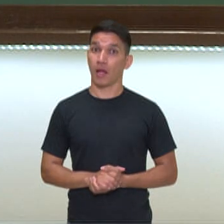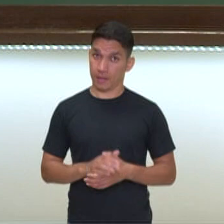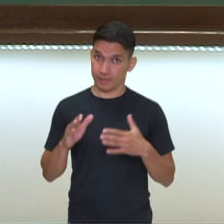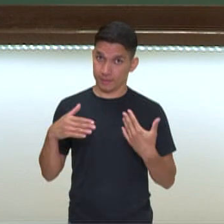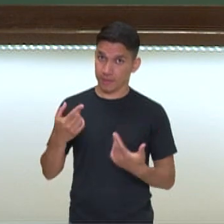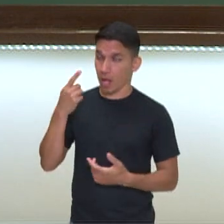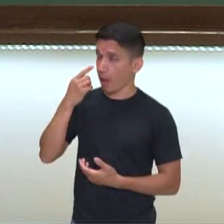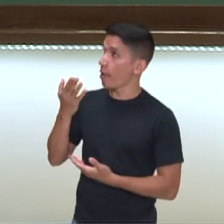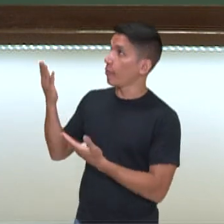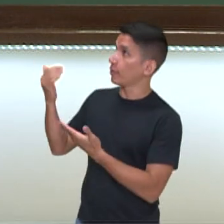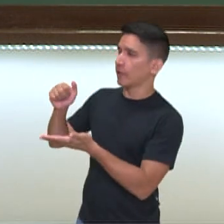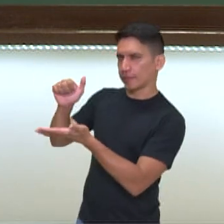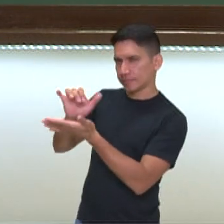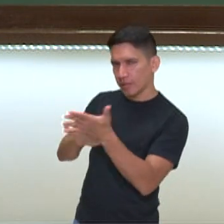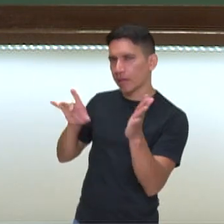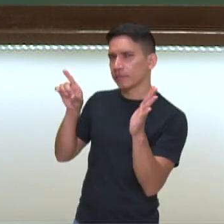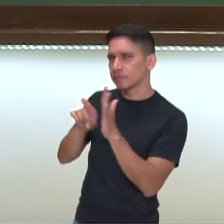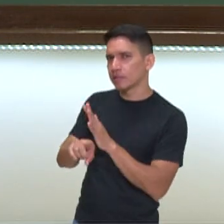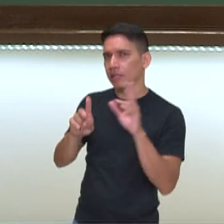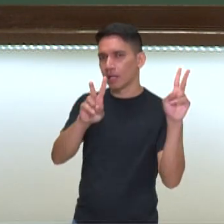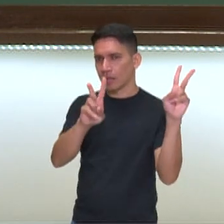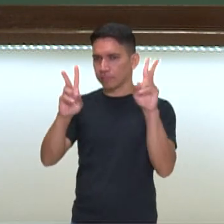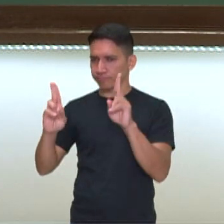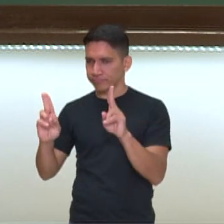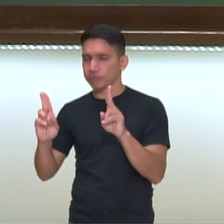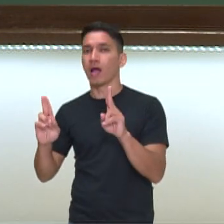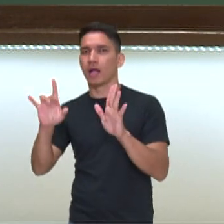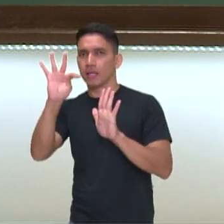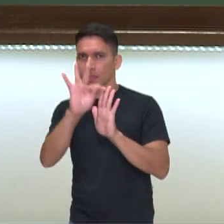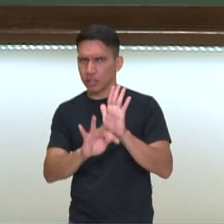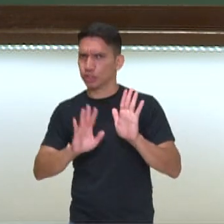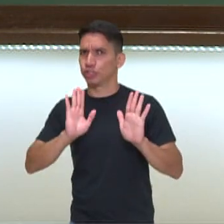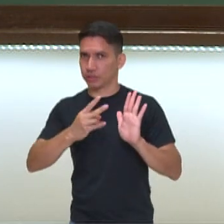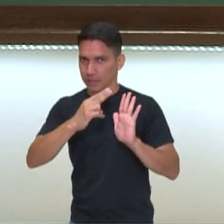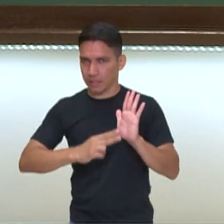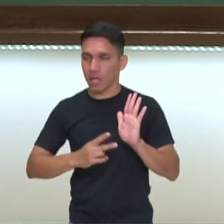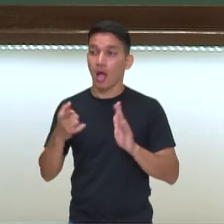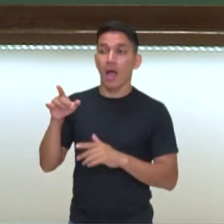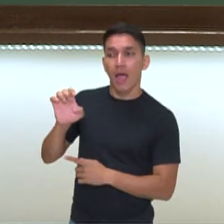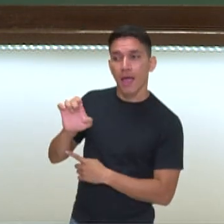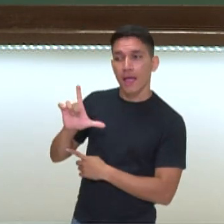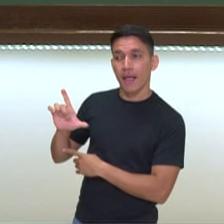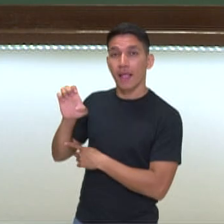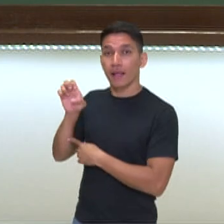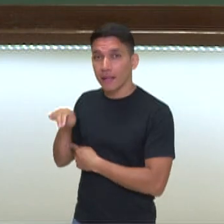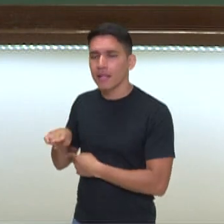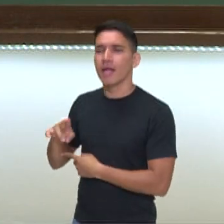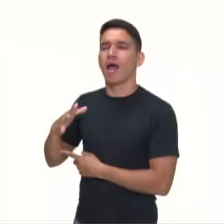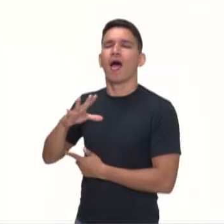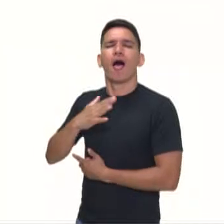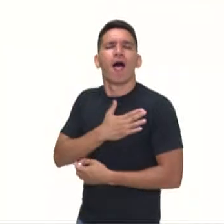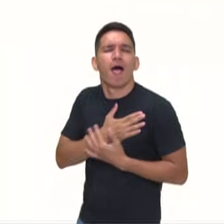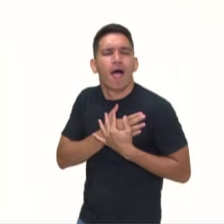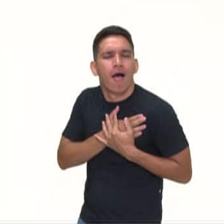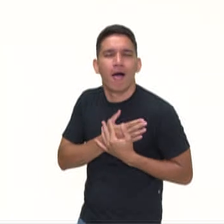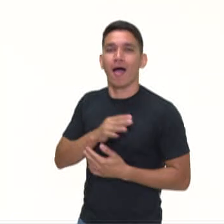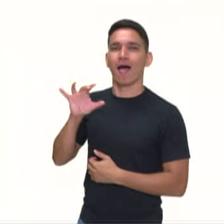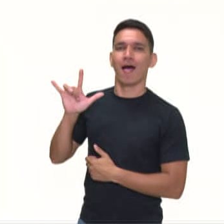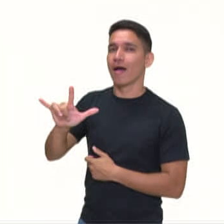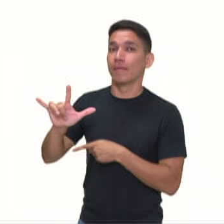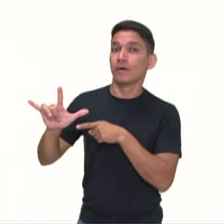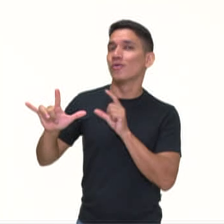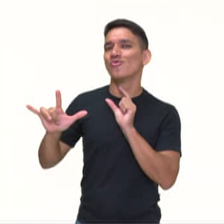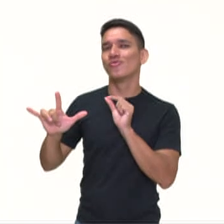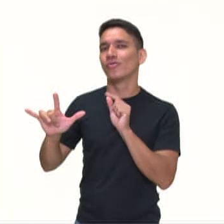Observando a nossa questão, vendo o nosso fragmento que já foi lido, nós podemos dizer que Ellen ama. Ama o quê? She